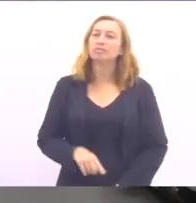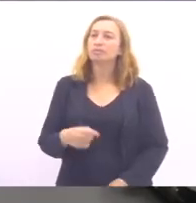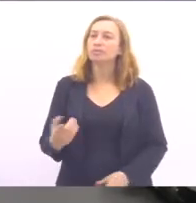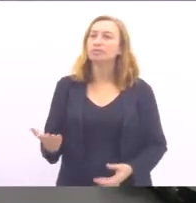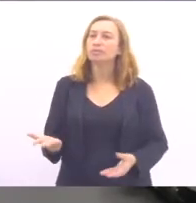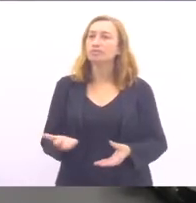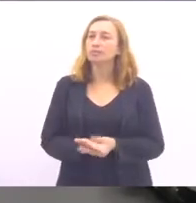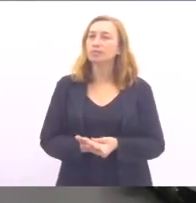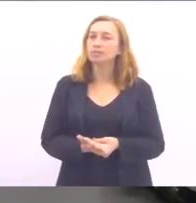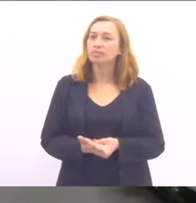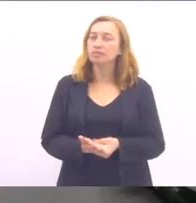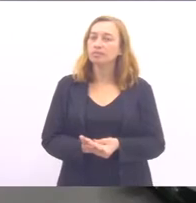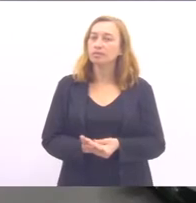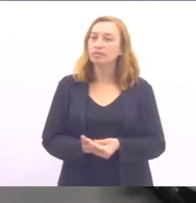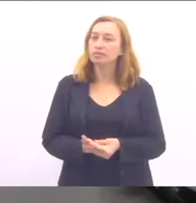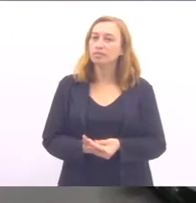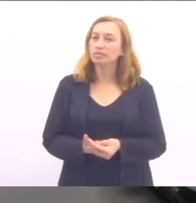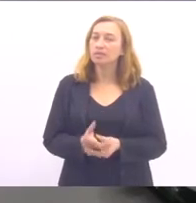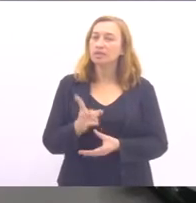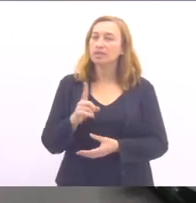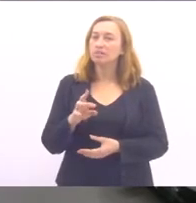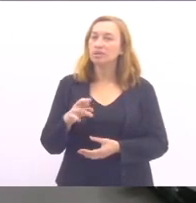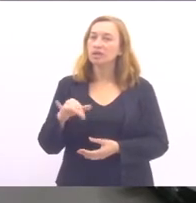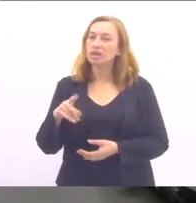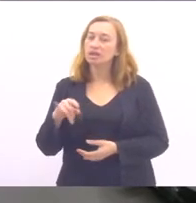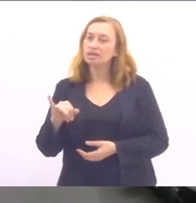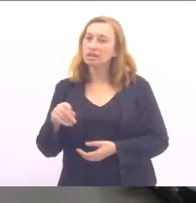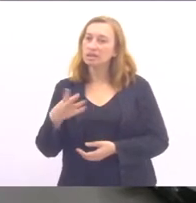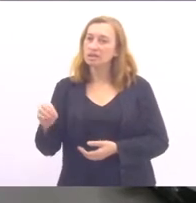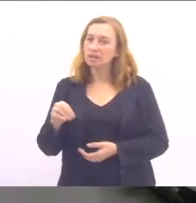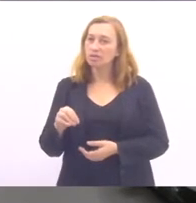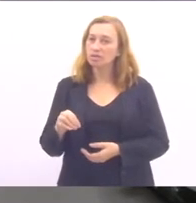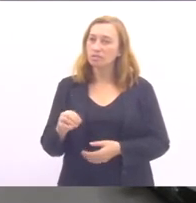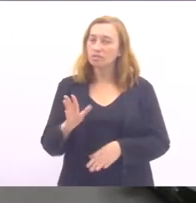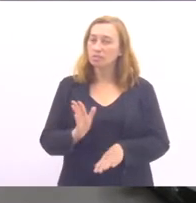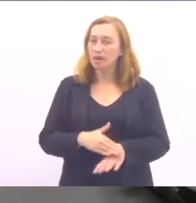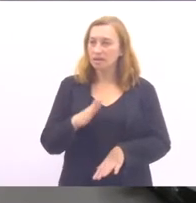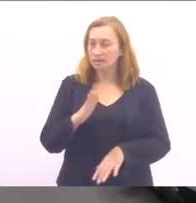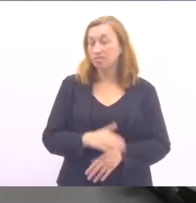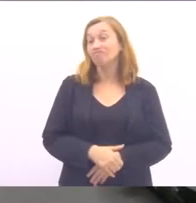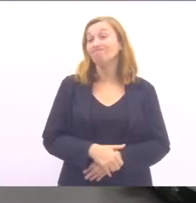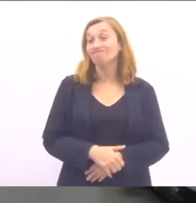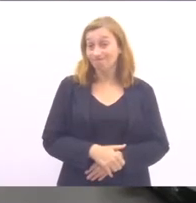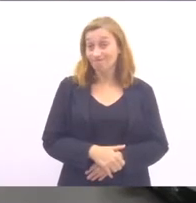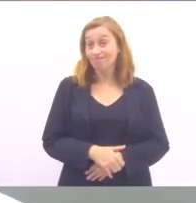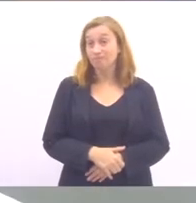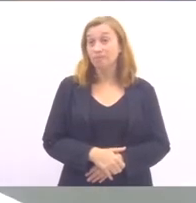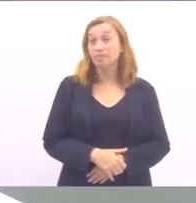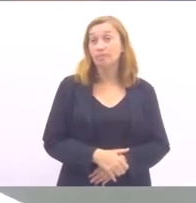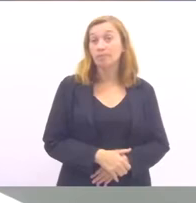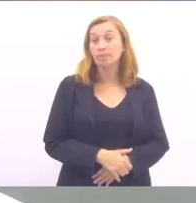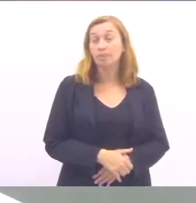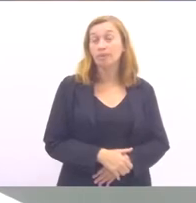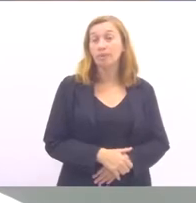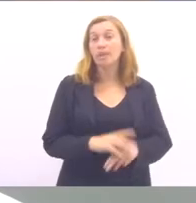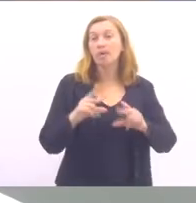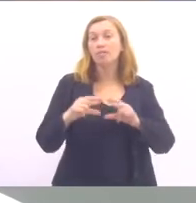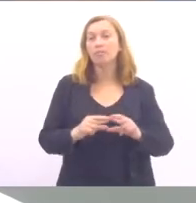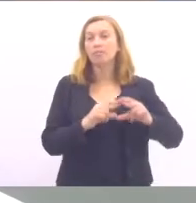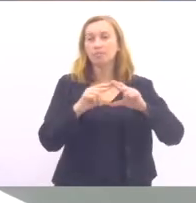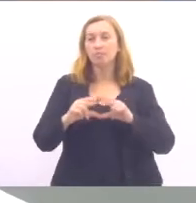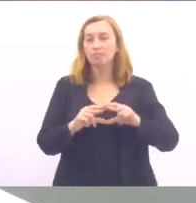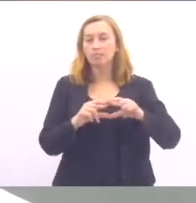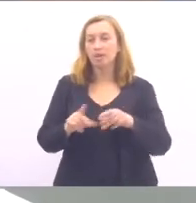de desburocratização, se é que é possível desburocratizar mais. É, sobre o Recicla, a